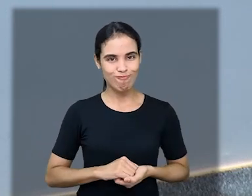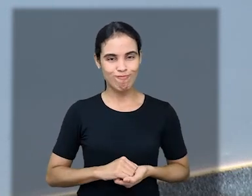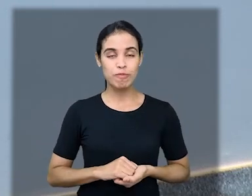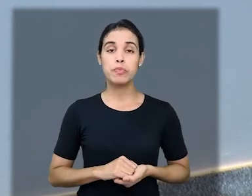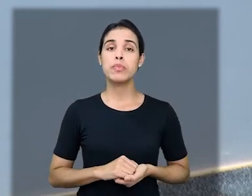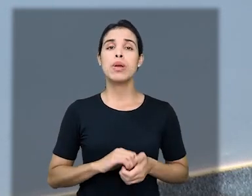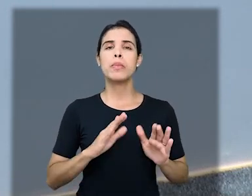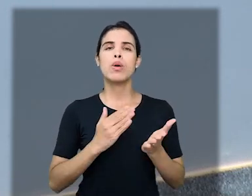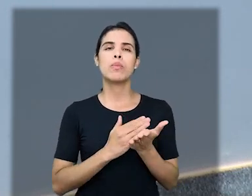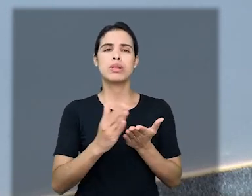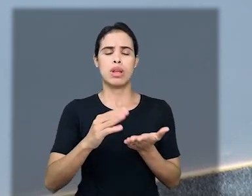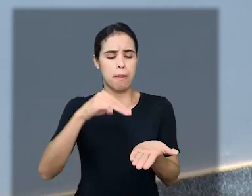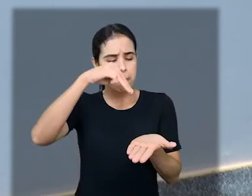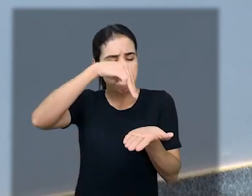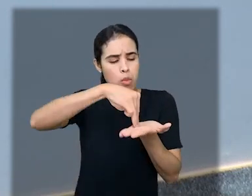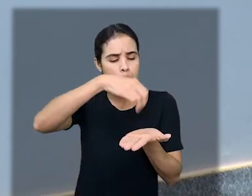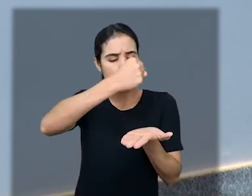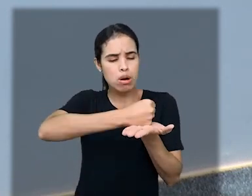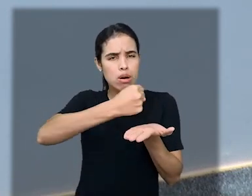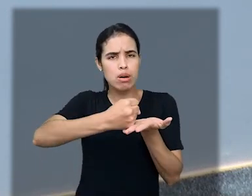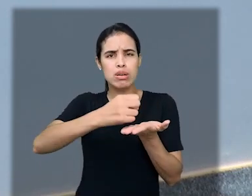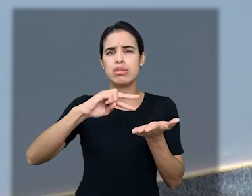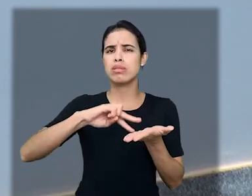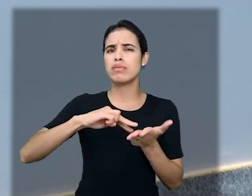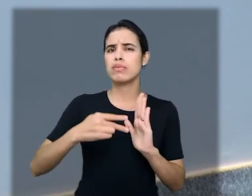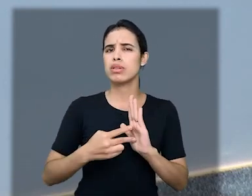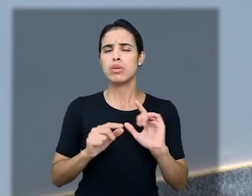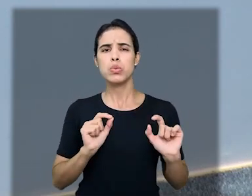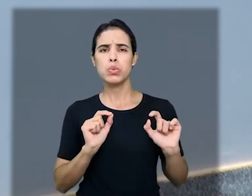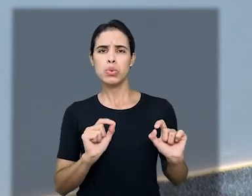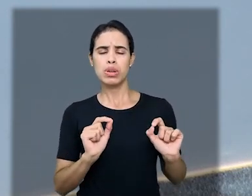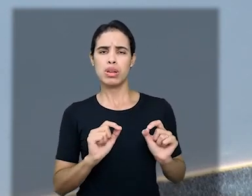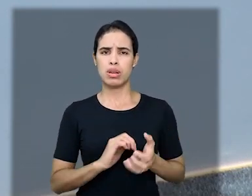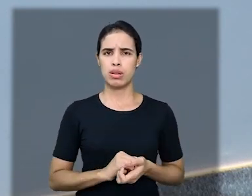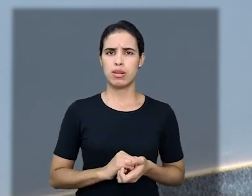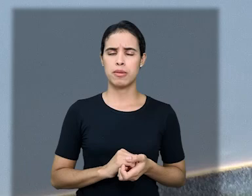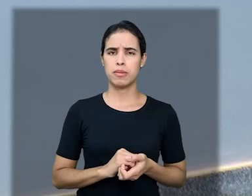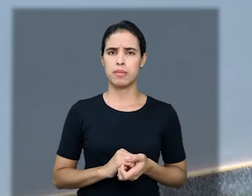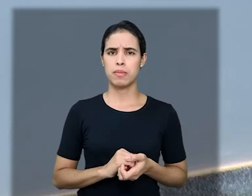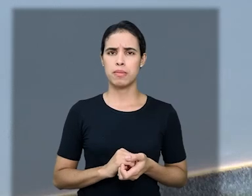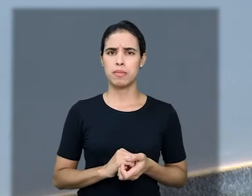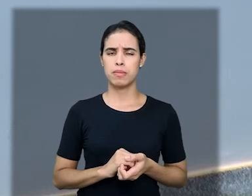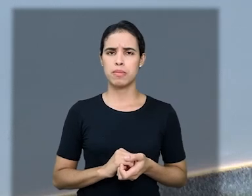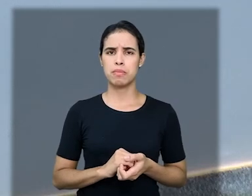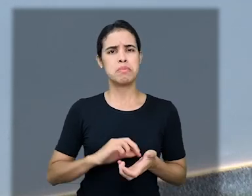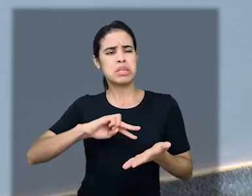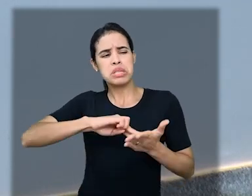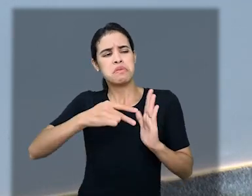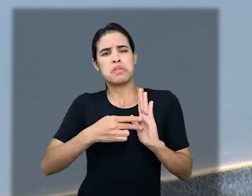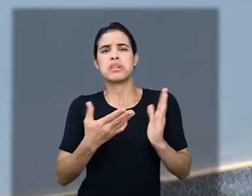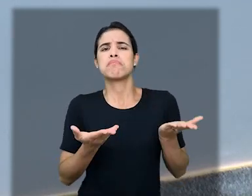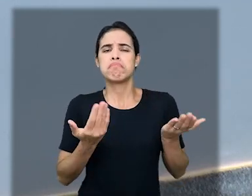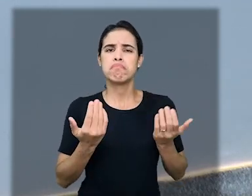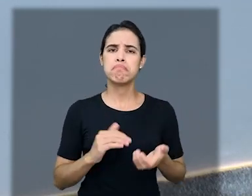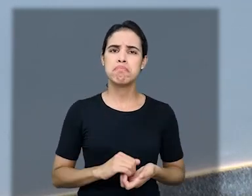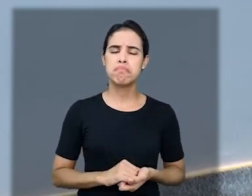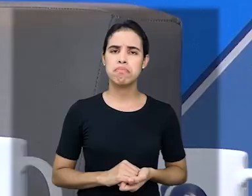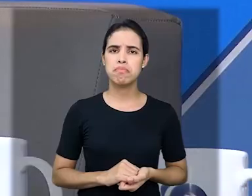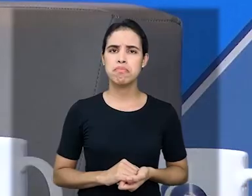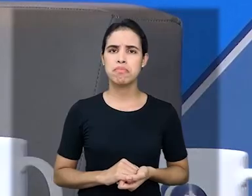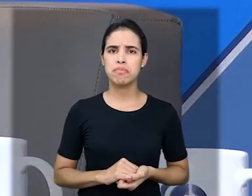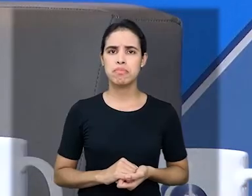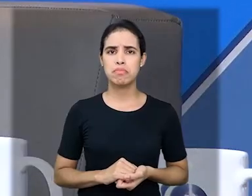nosso bate-papo, vamos definir o que é a demissão por justa causa. Muitas vezes as pessoas ouvem, né, esse nome justa causa, mas o que é isso